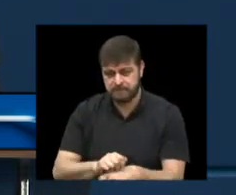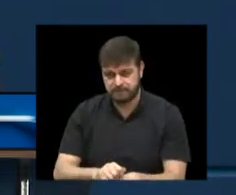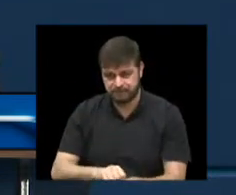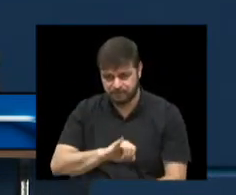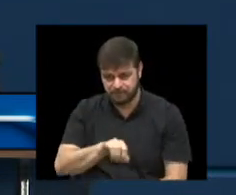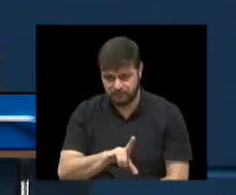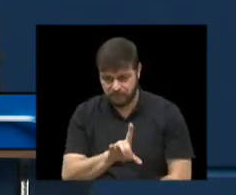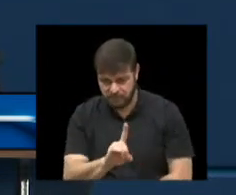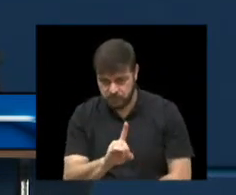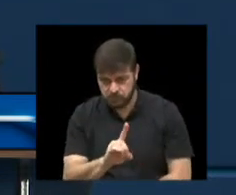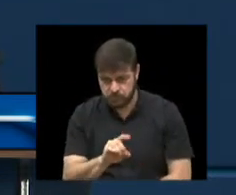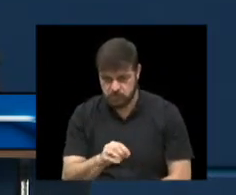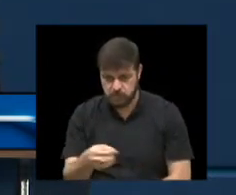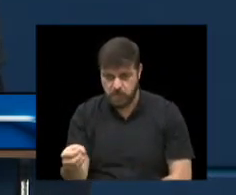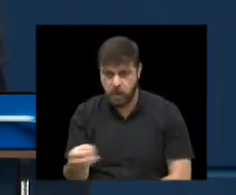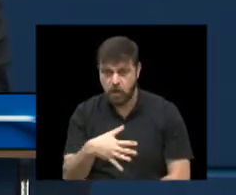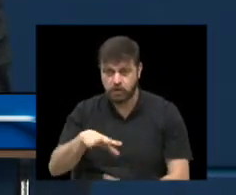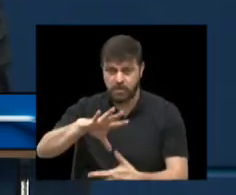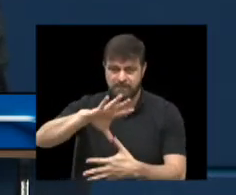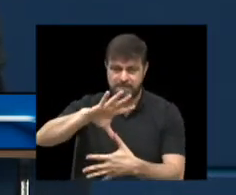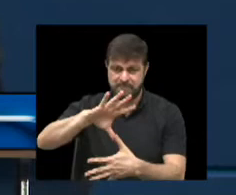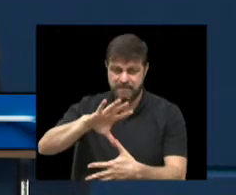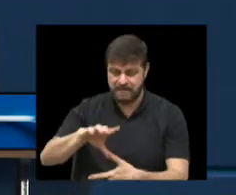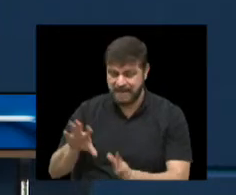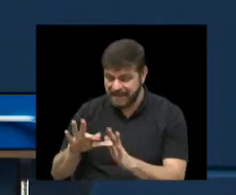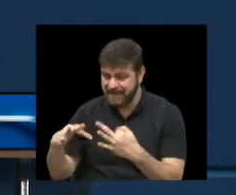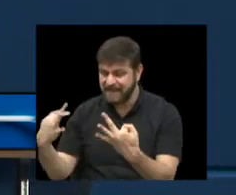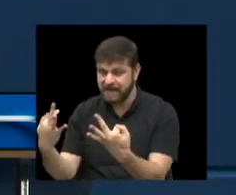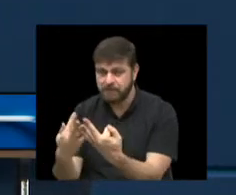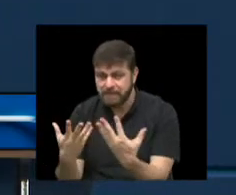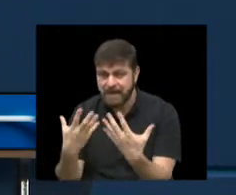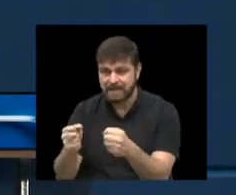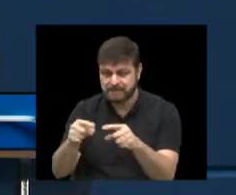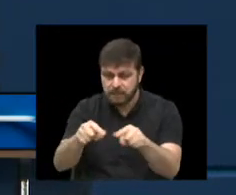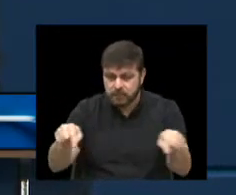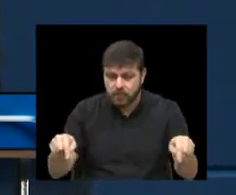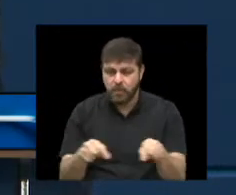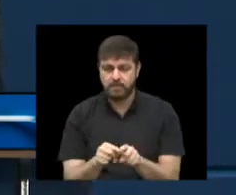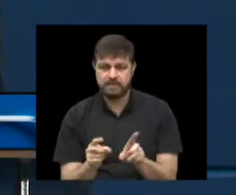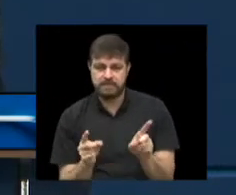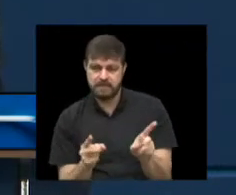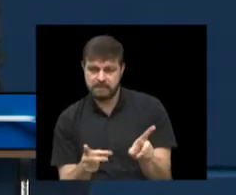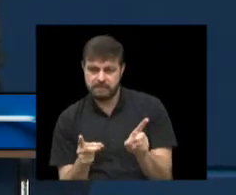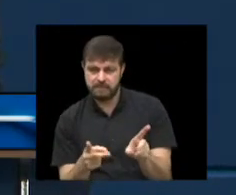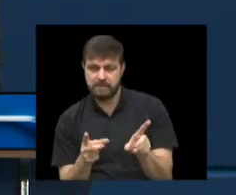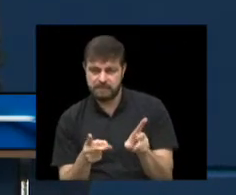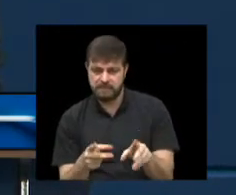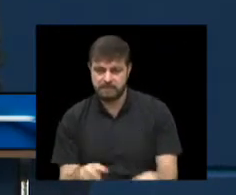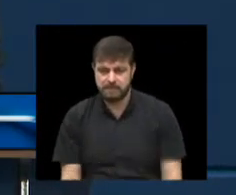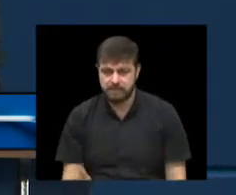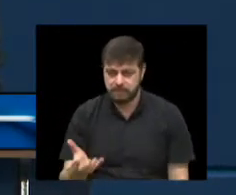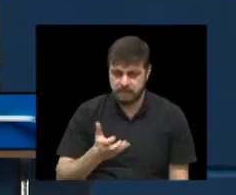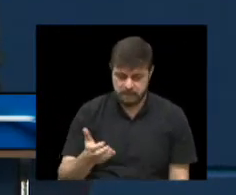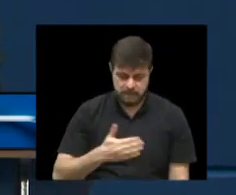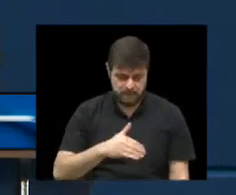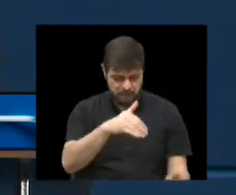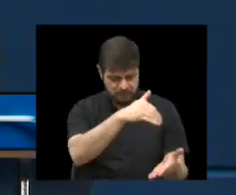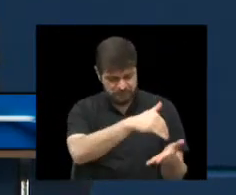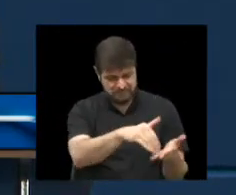os seus lotes à Prefeitura Municipal de Campinas. Quero também agradecer o senhor